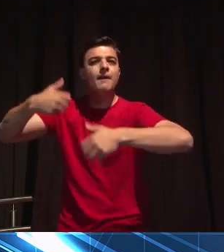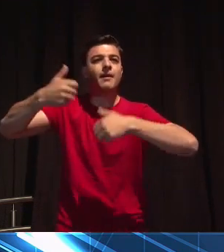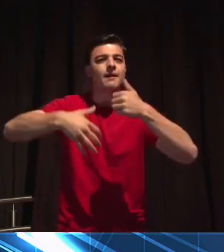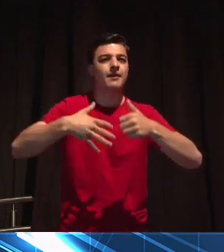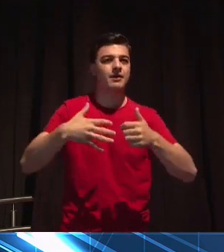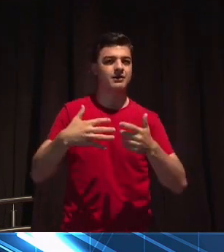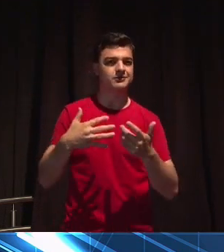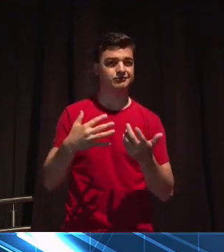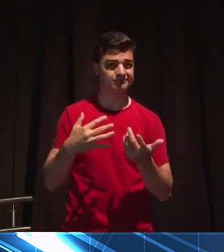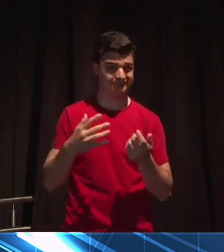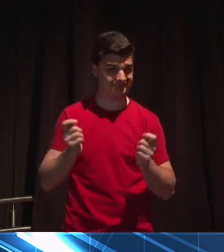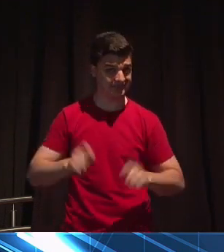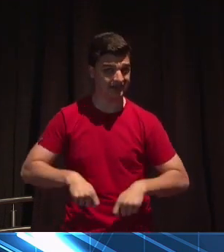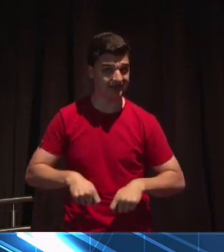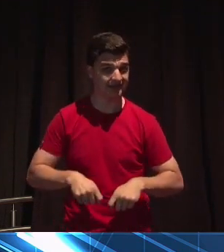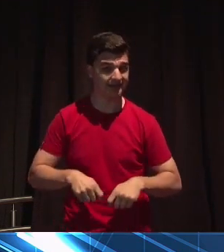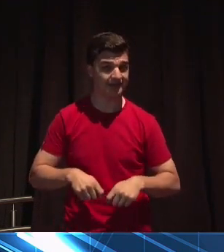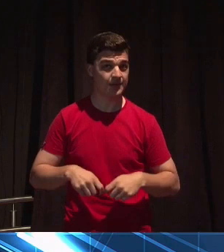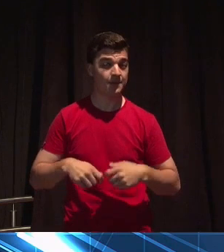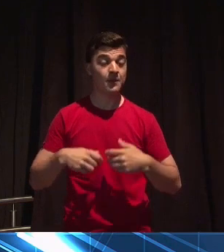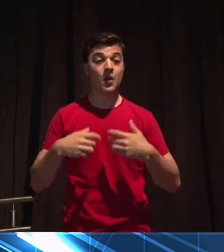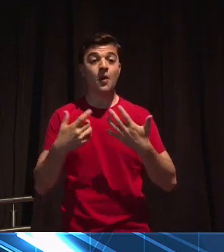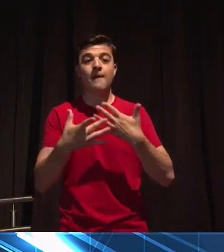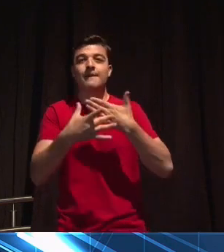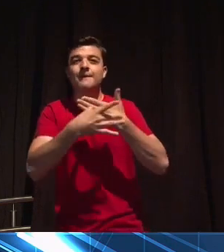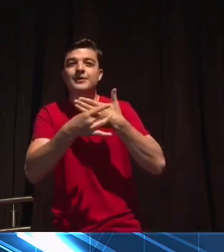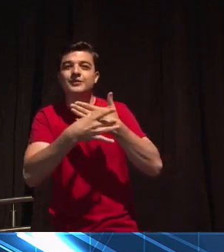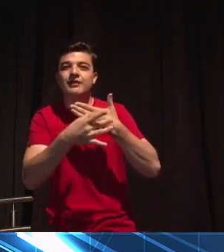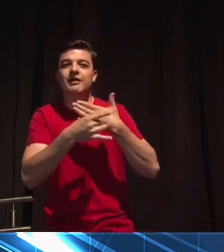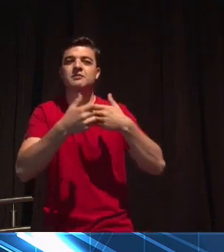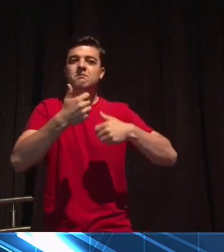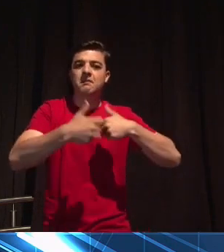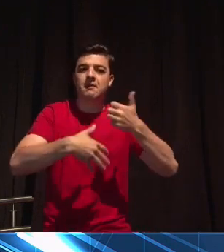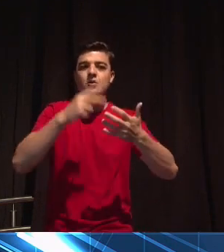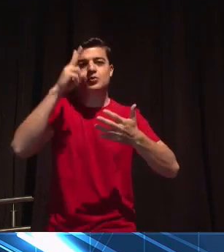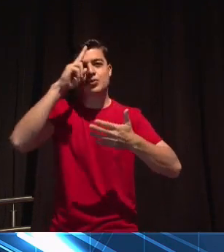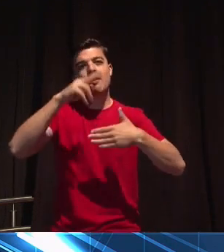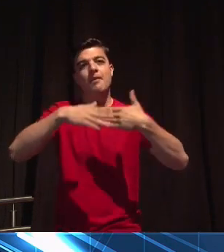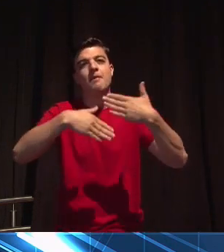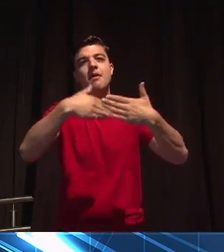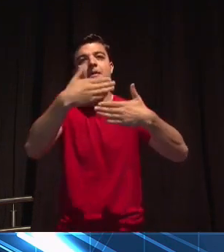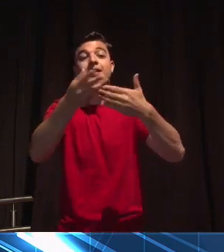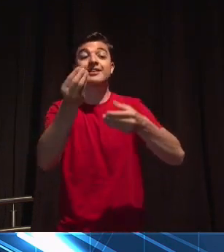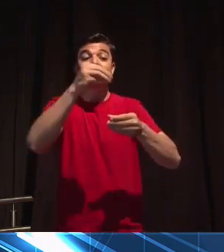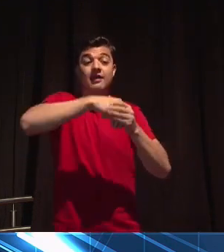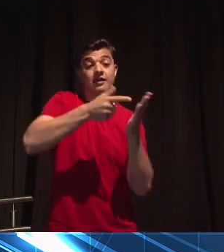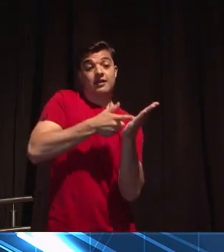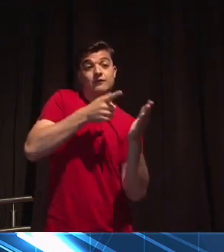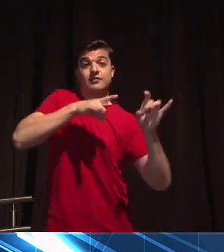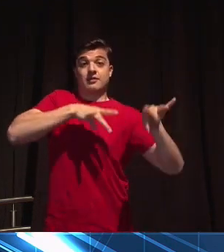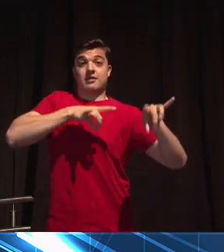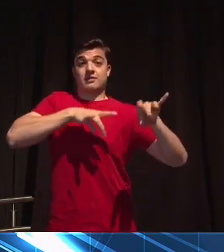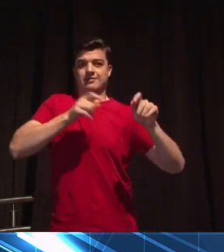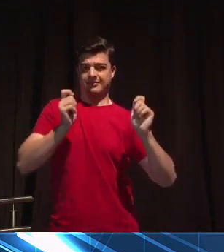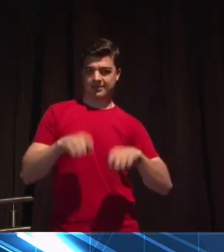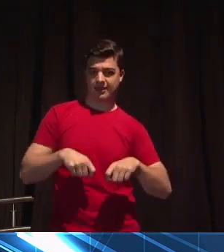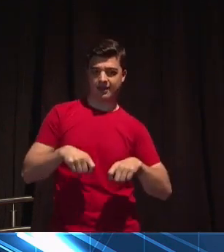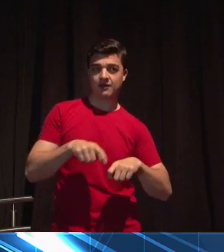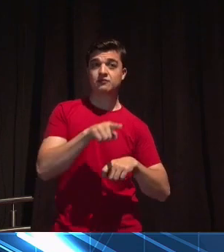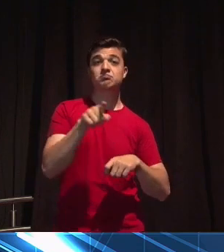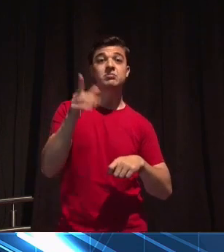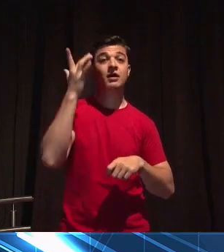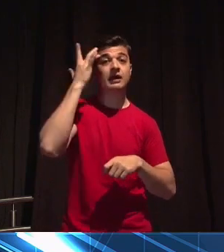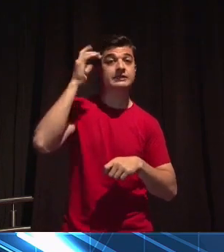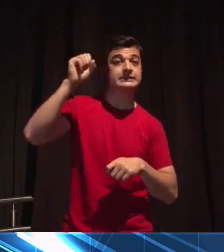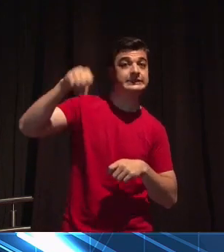dá para contar uma transformação de algo que levanta a mão aí manda um sim aí no chat aí pessoal quem acha que sim ou